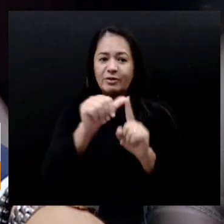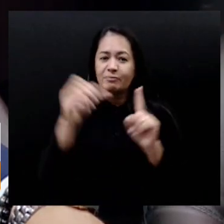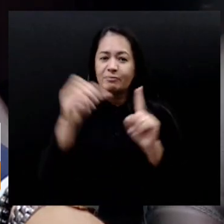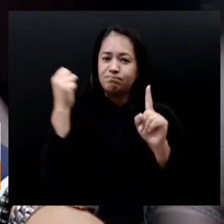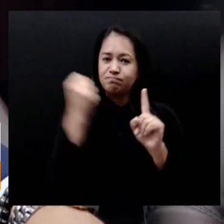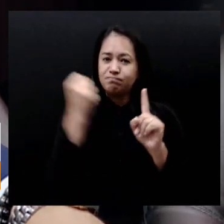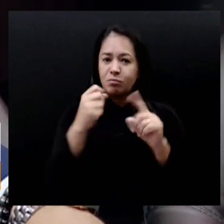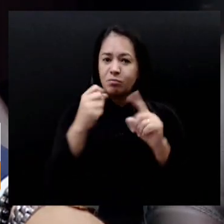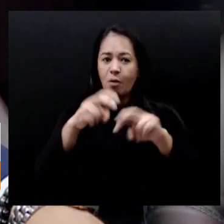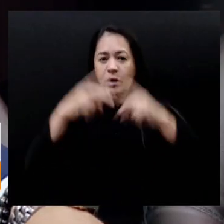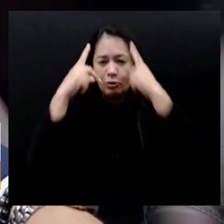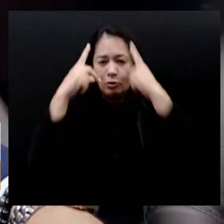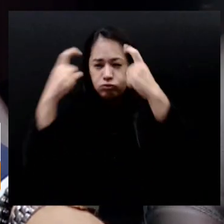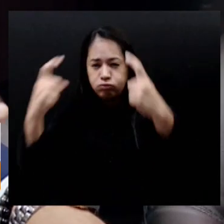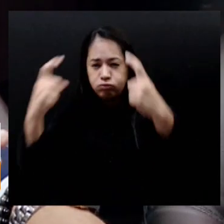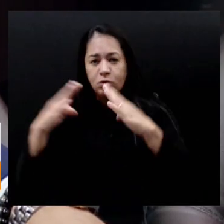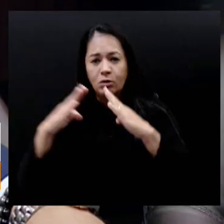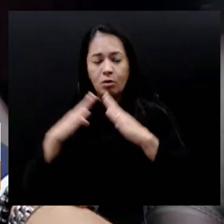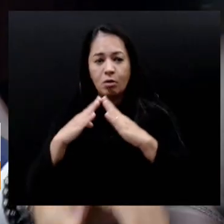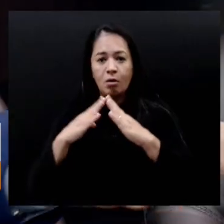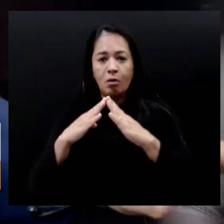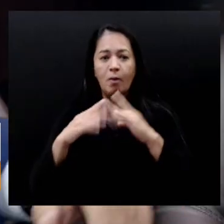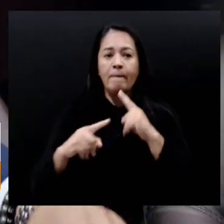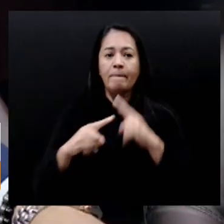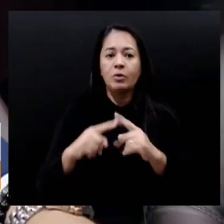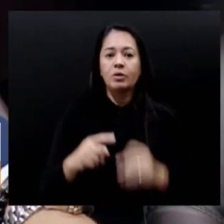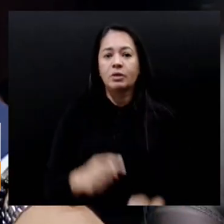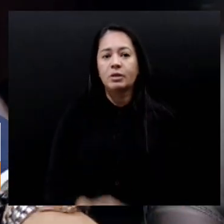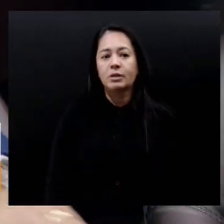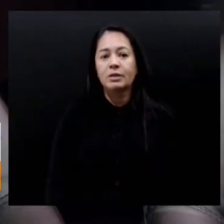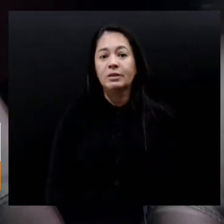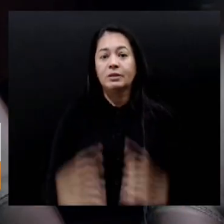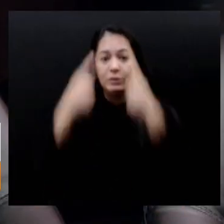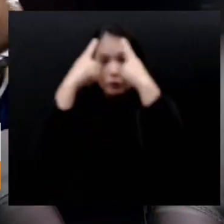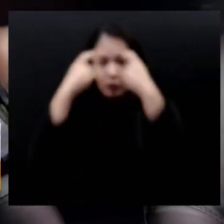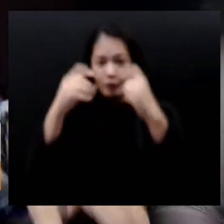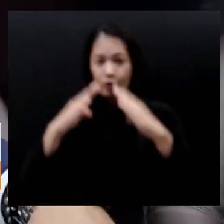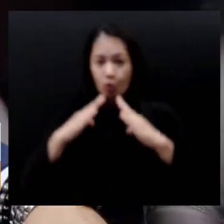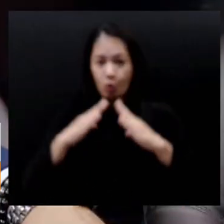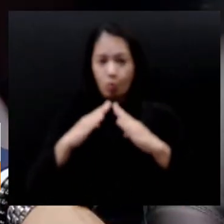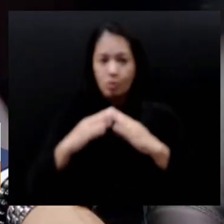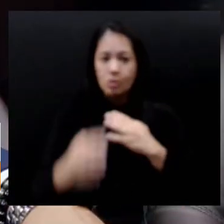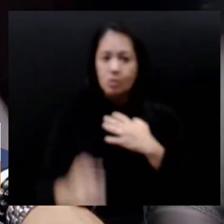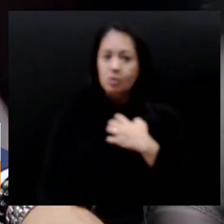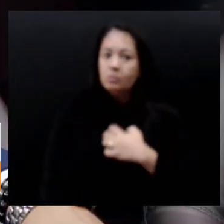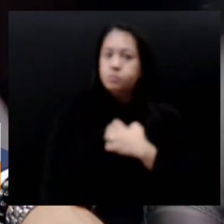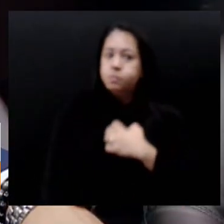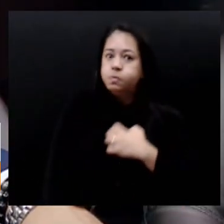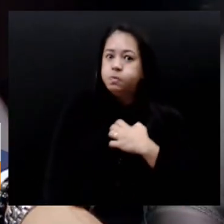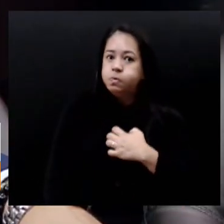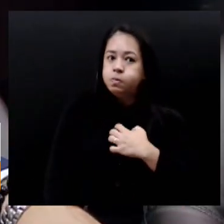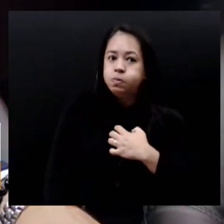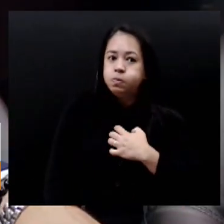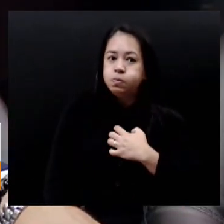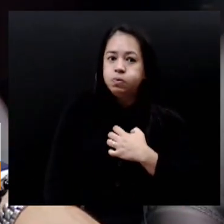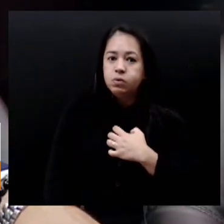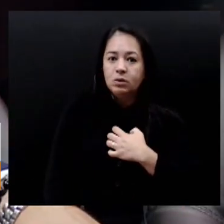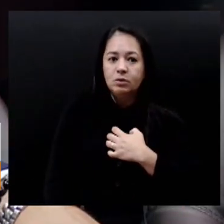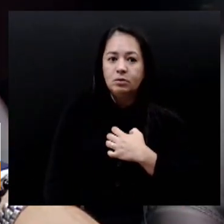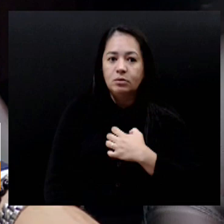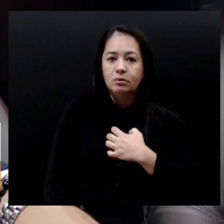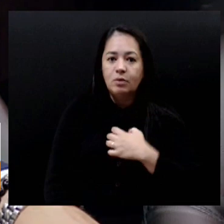claro. Porque na questão da violência doméstica, a raiva, os motivos, as motivações, joga para debaixo do